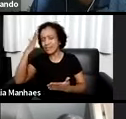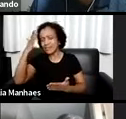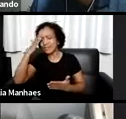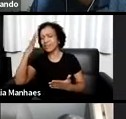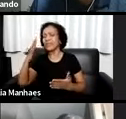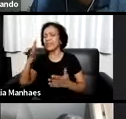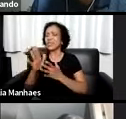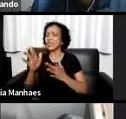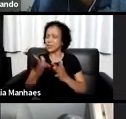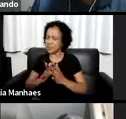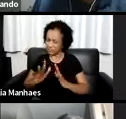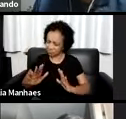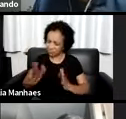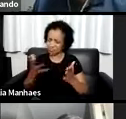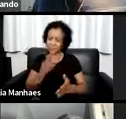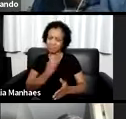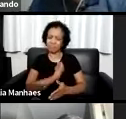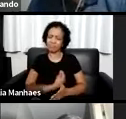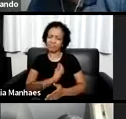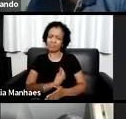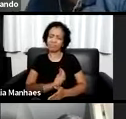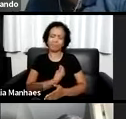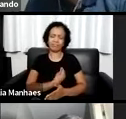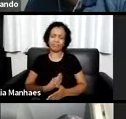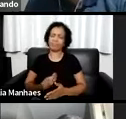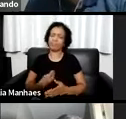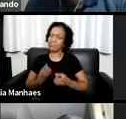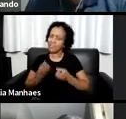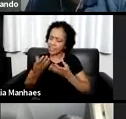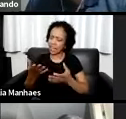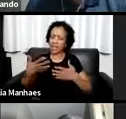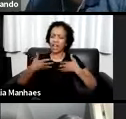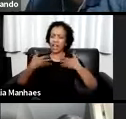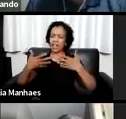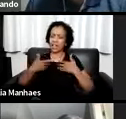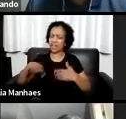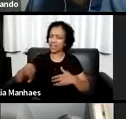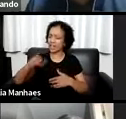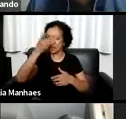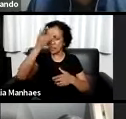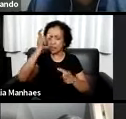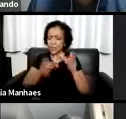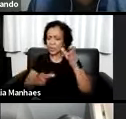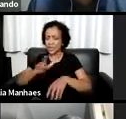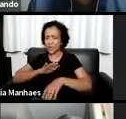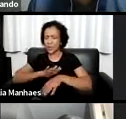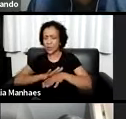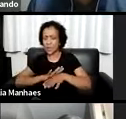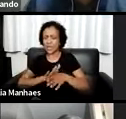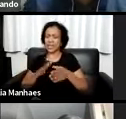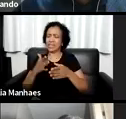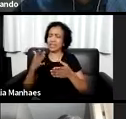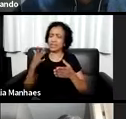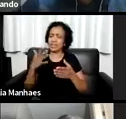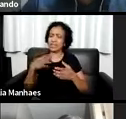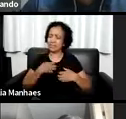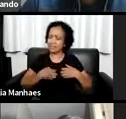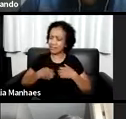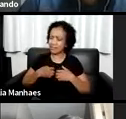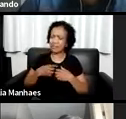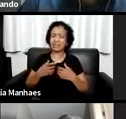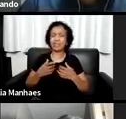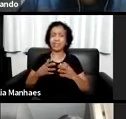sua família, que lhe dá a eternidade por meio da fé em Jesus Cristo. Deus amado, nós clamamos a ti, ó Senhor, revitaliza a tua